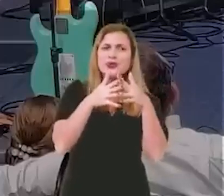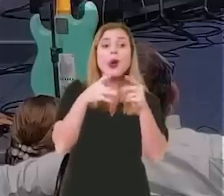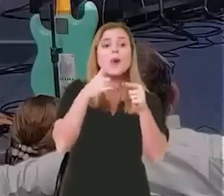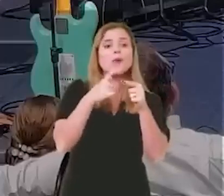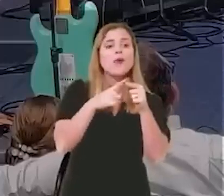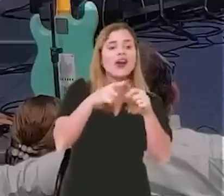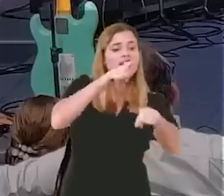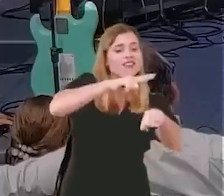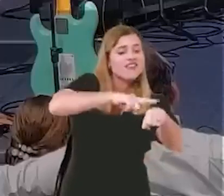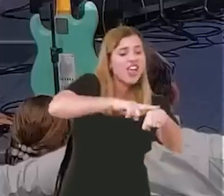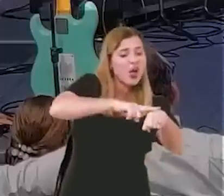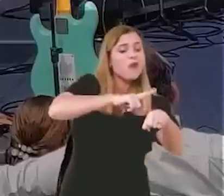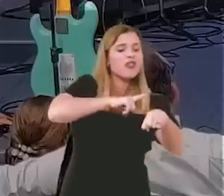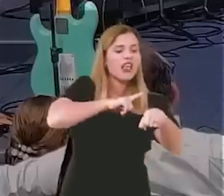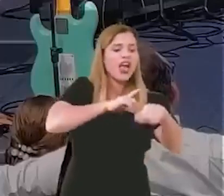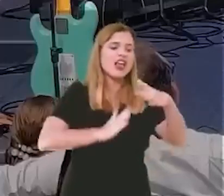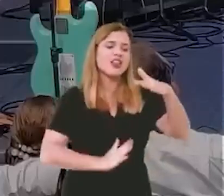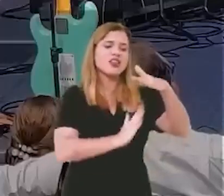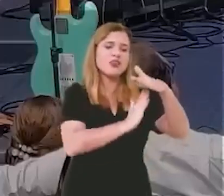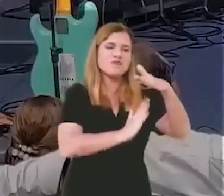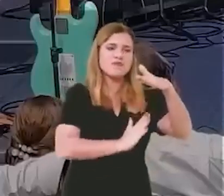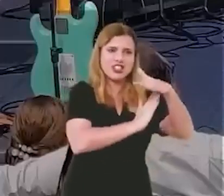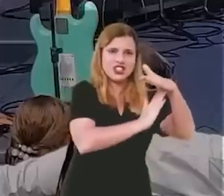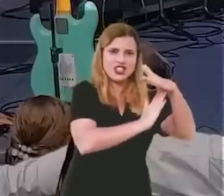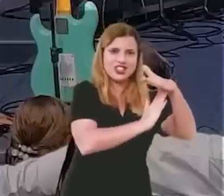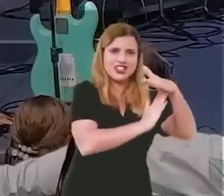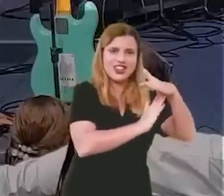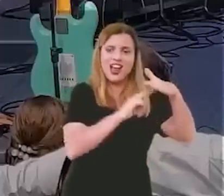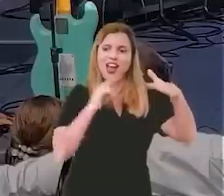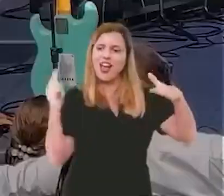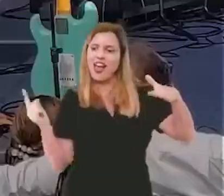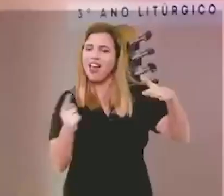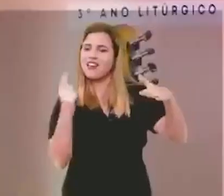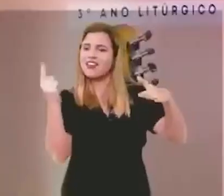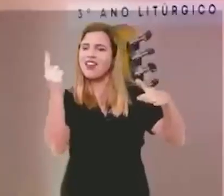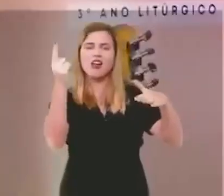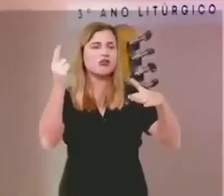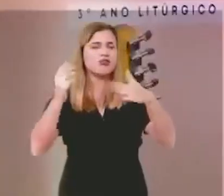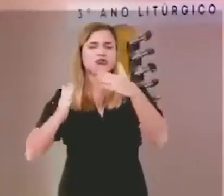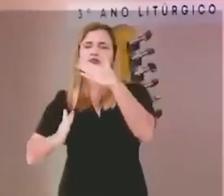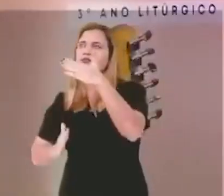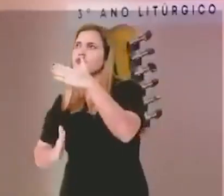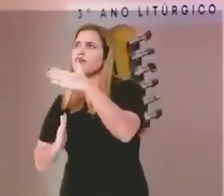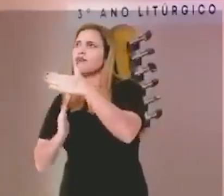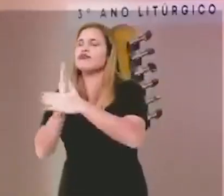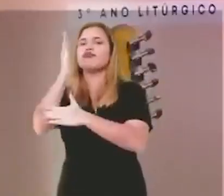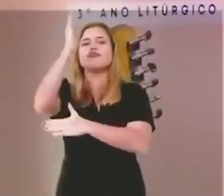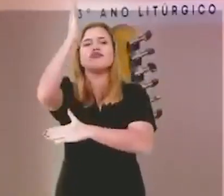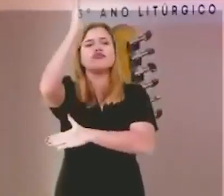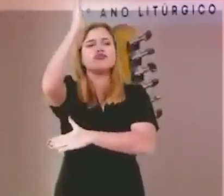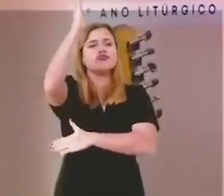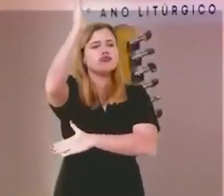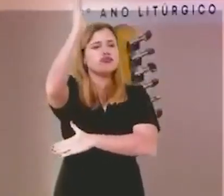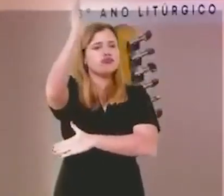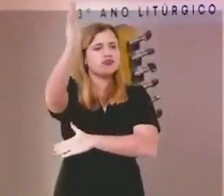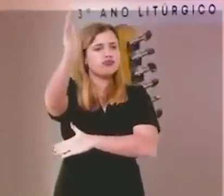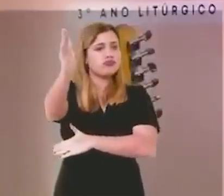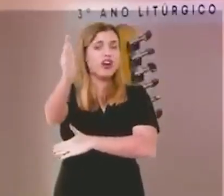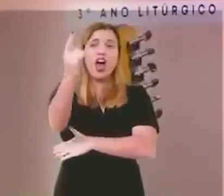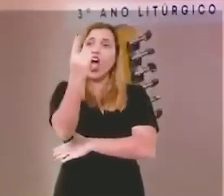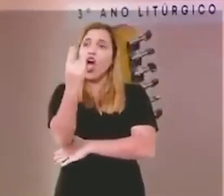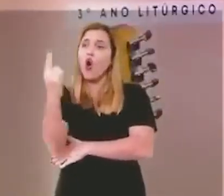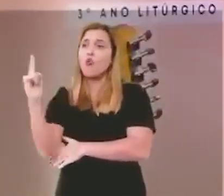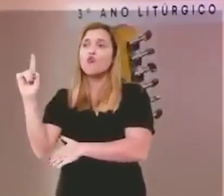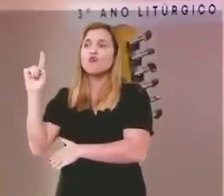tempo. Logo, você e eu não entendemos tão bem o que é eternidade. Sabe por quê? Porque a eternidade é um atributo exclusivo de